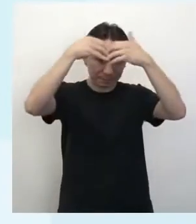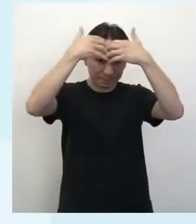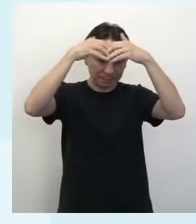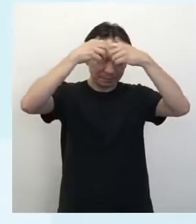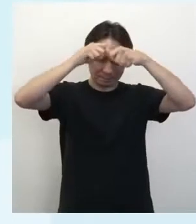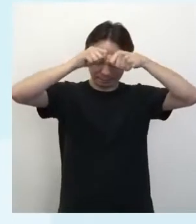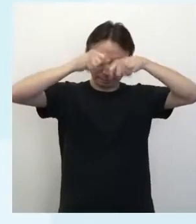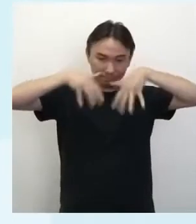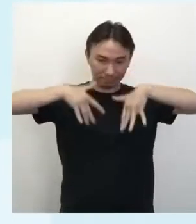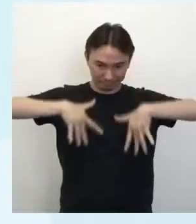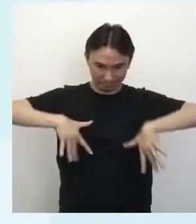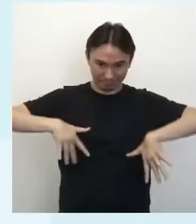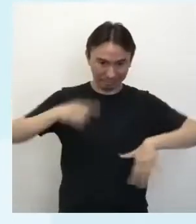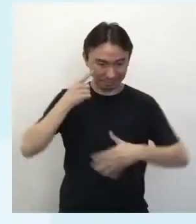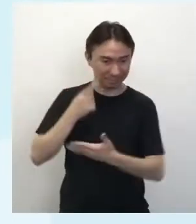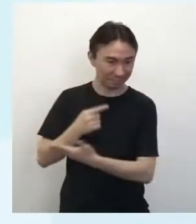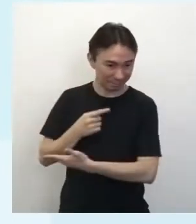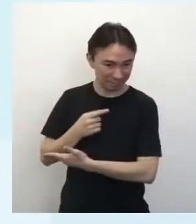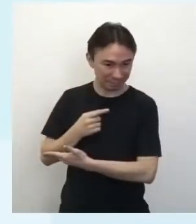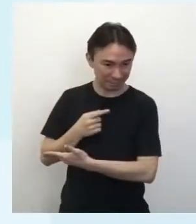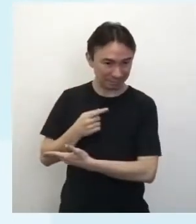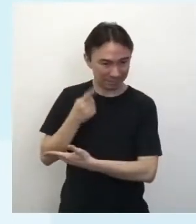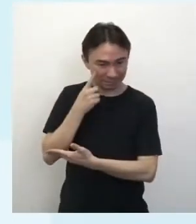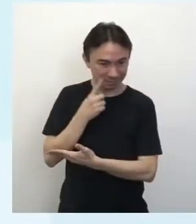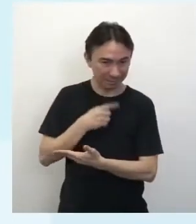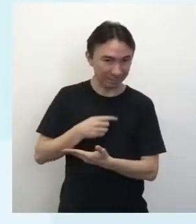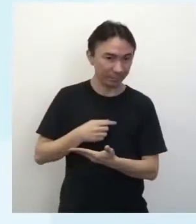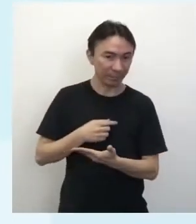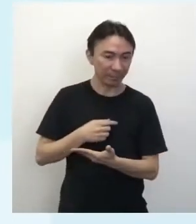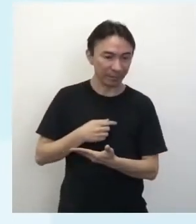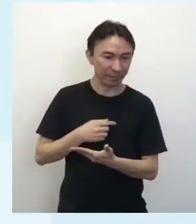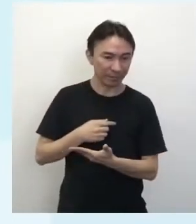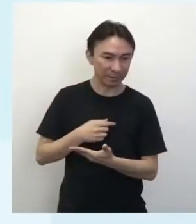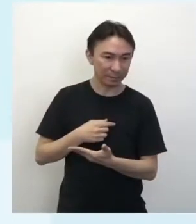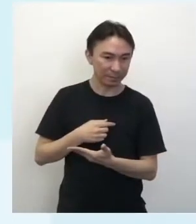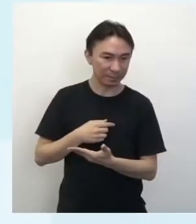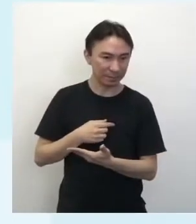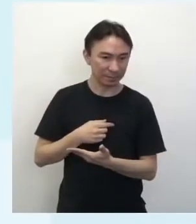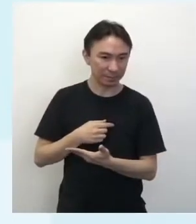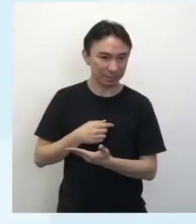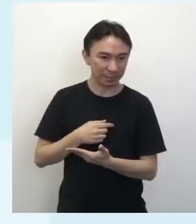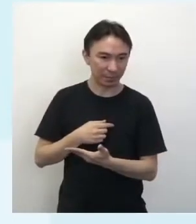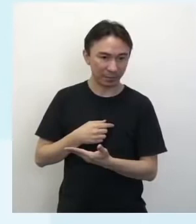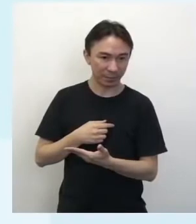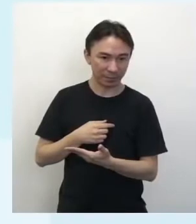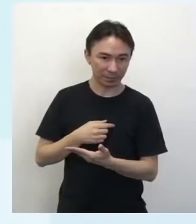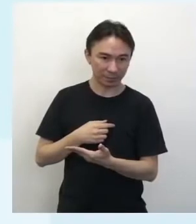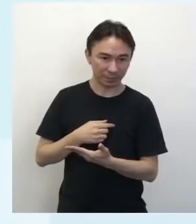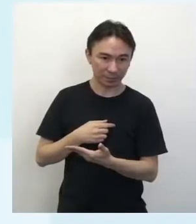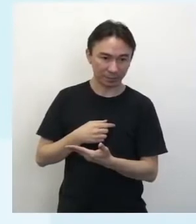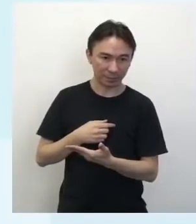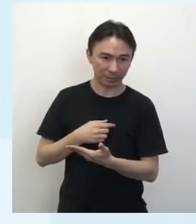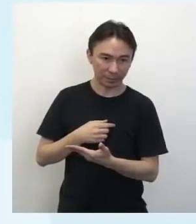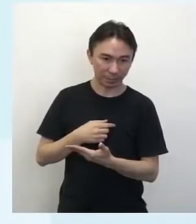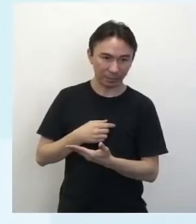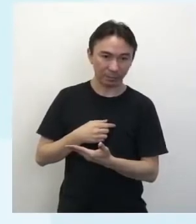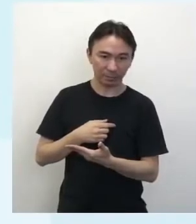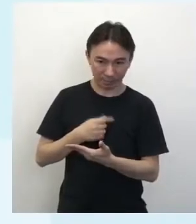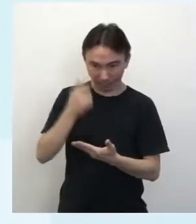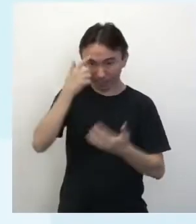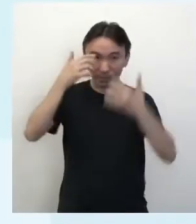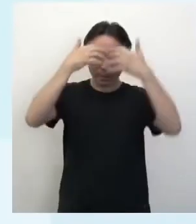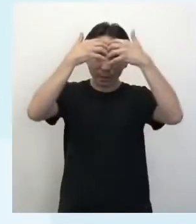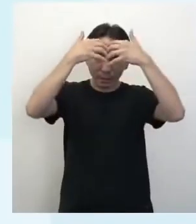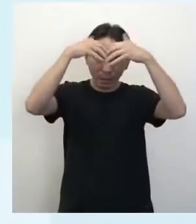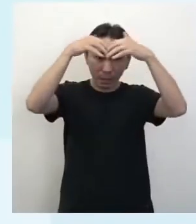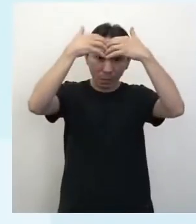central? Ó, agora eu vou usar o vermelho aqui, que o povo gosta que usa vermelho. Então aqui, ó, você tem o cérebro,